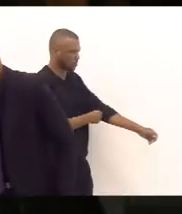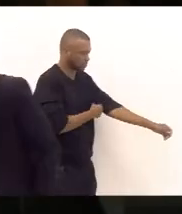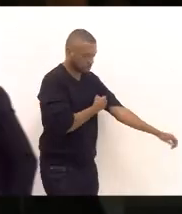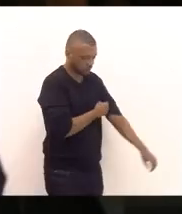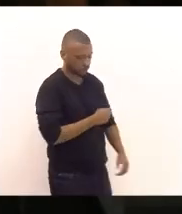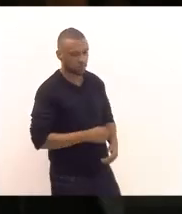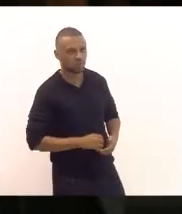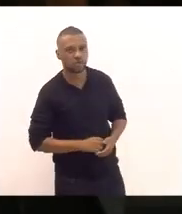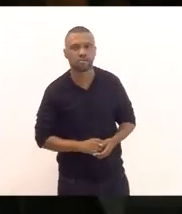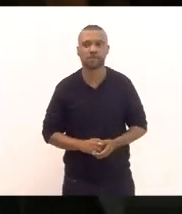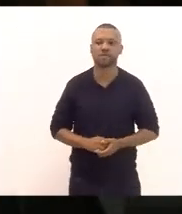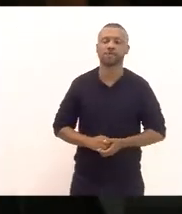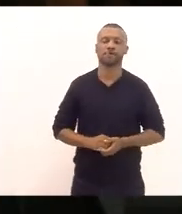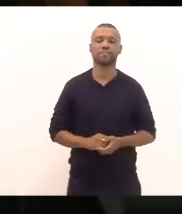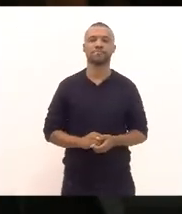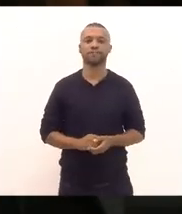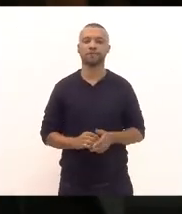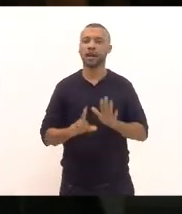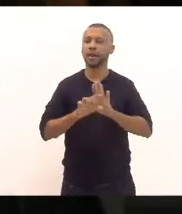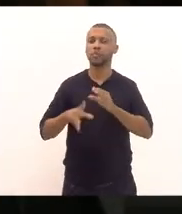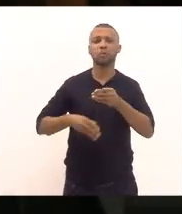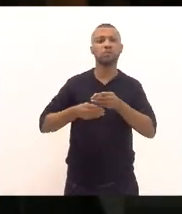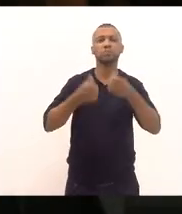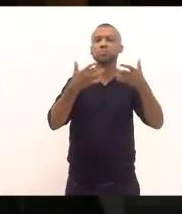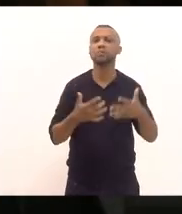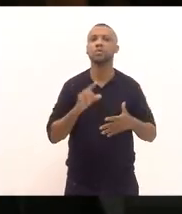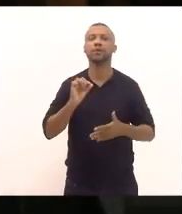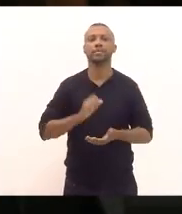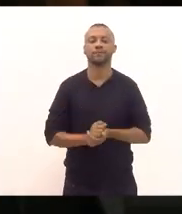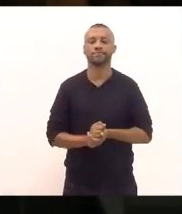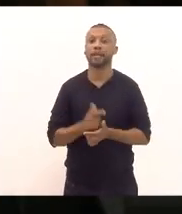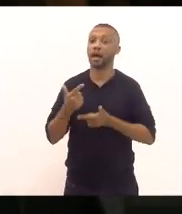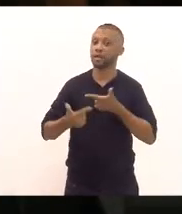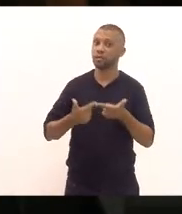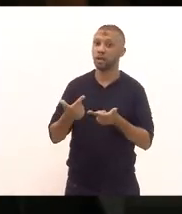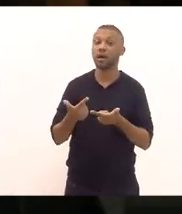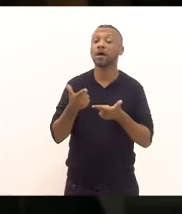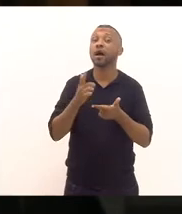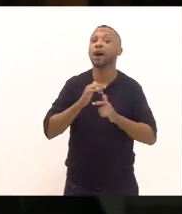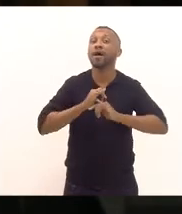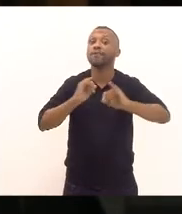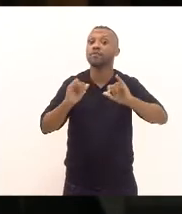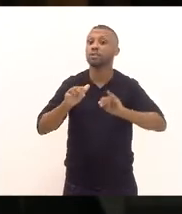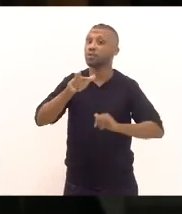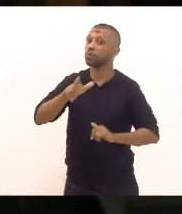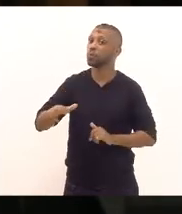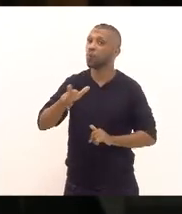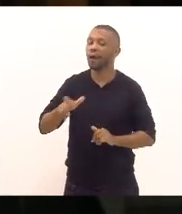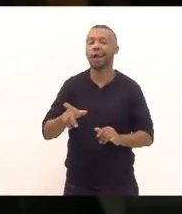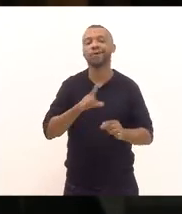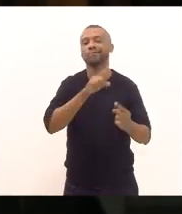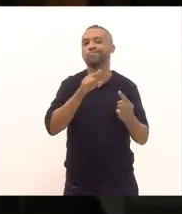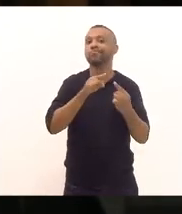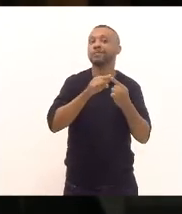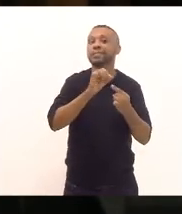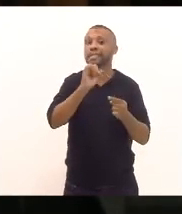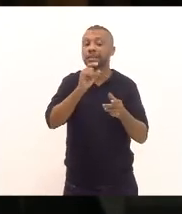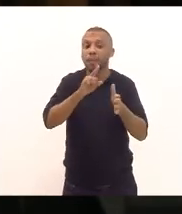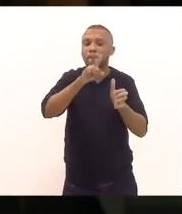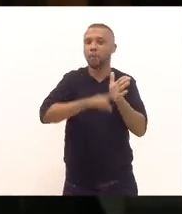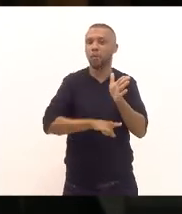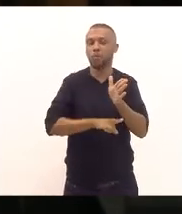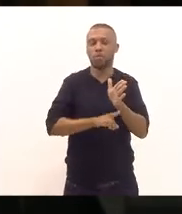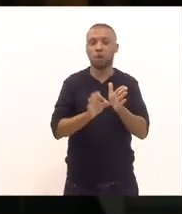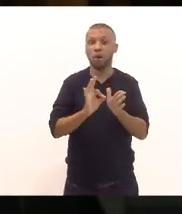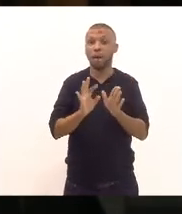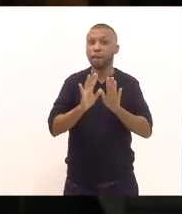e dizendo o seguinte as operações aí já não tá falando para fins de incidência já tá falando